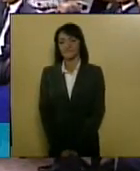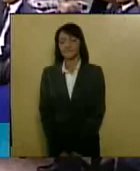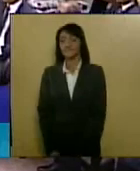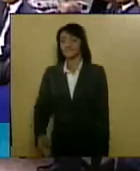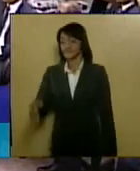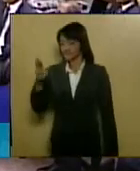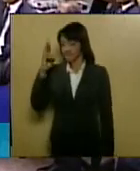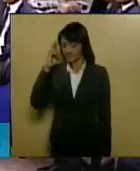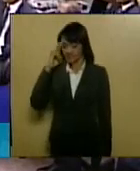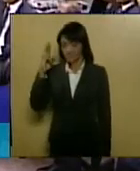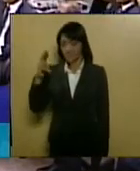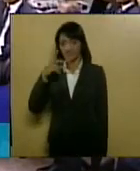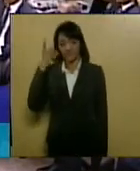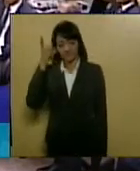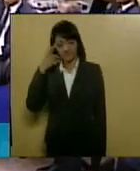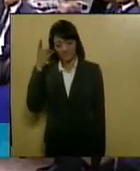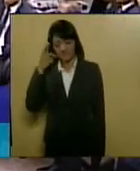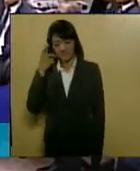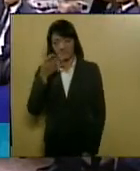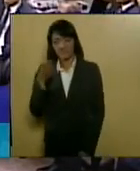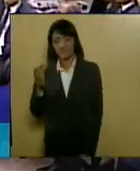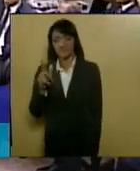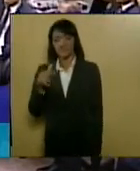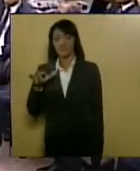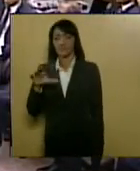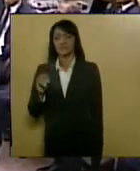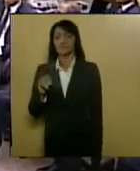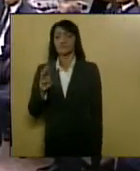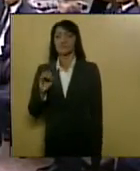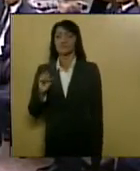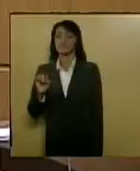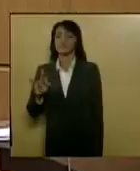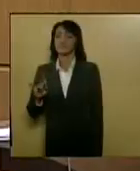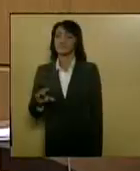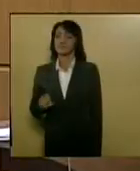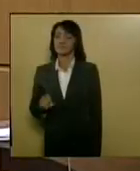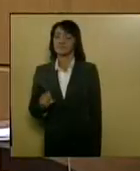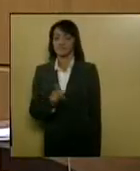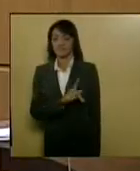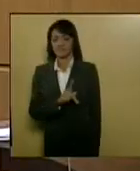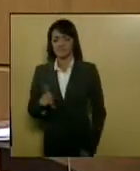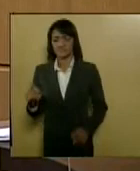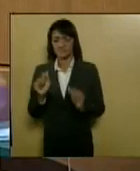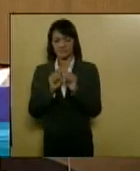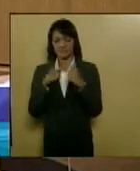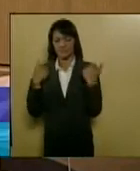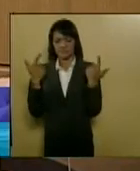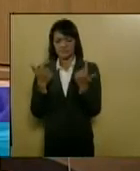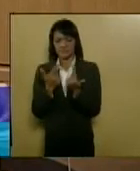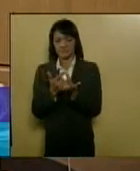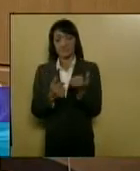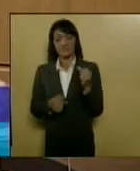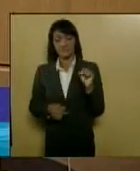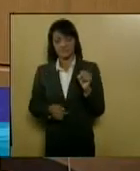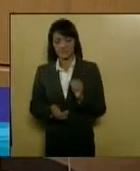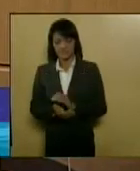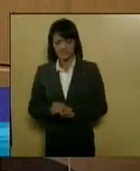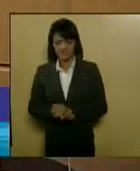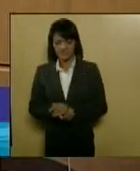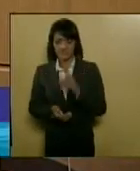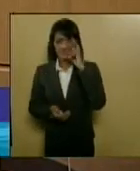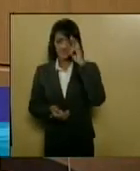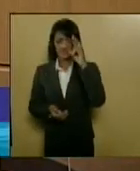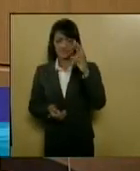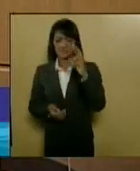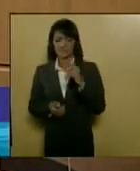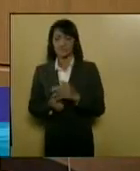Excelentíssimo senhor deputado Luciano Bispo, presidente da Assembleia Legislativa de Sergipe, excelentíssimo senhor general